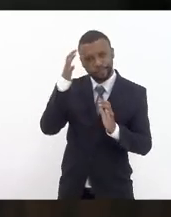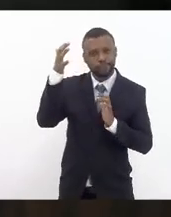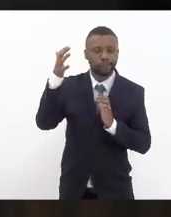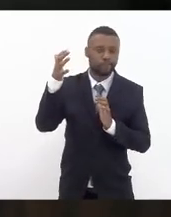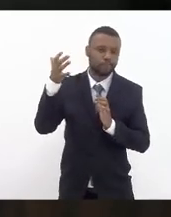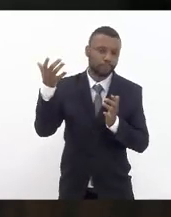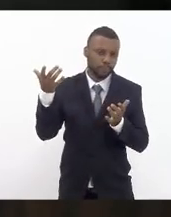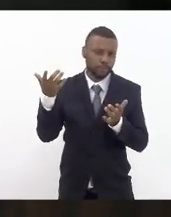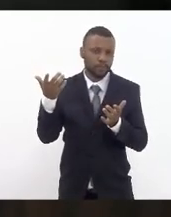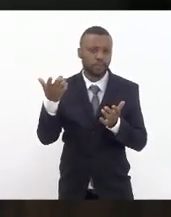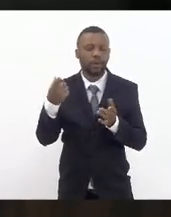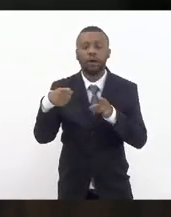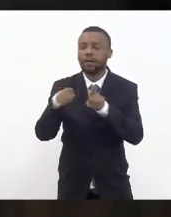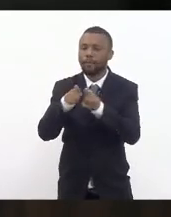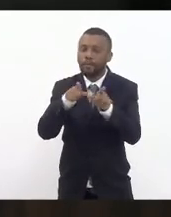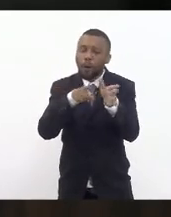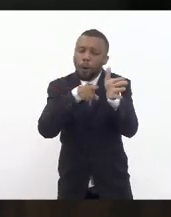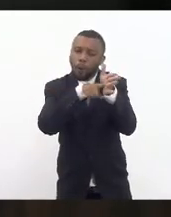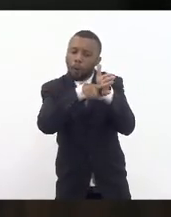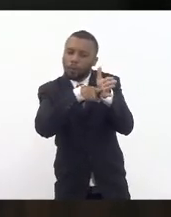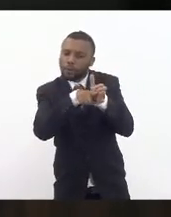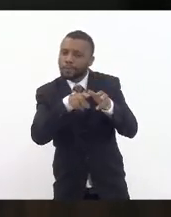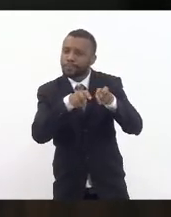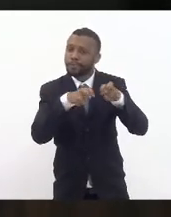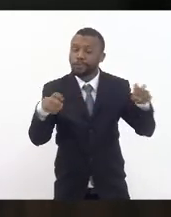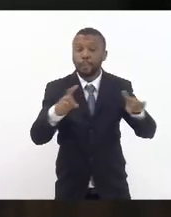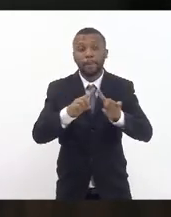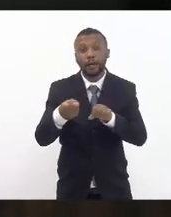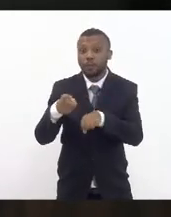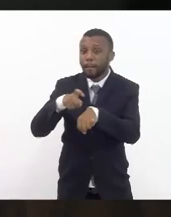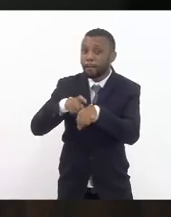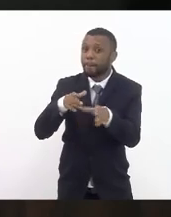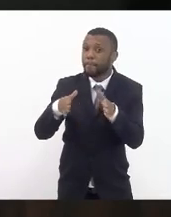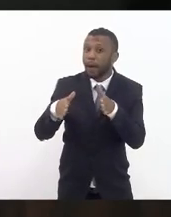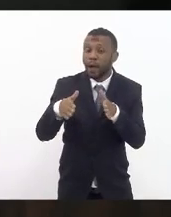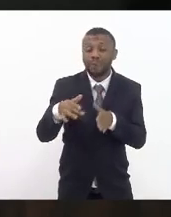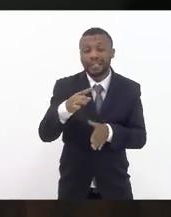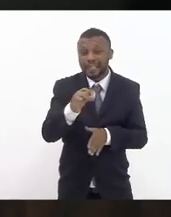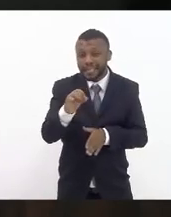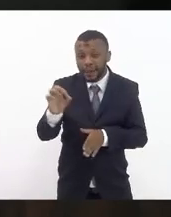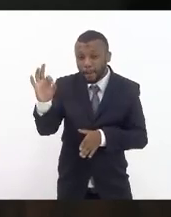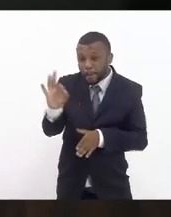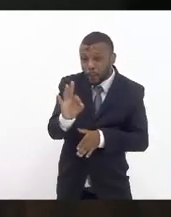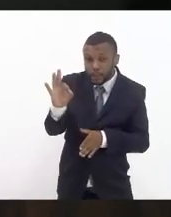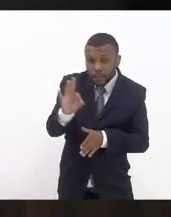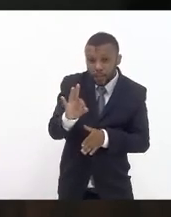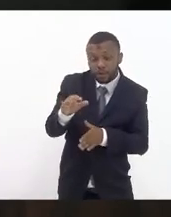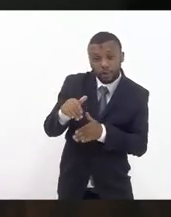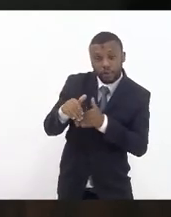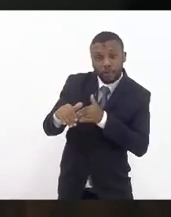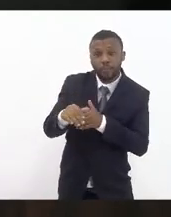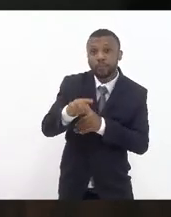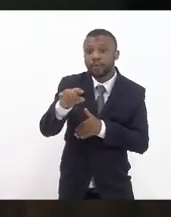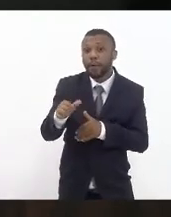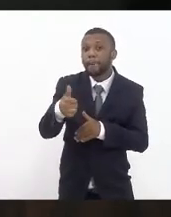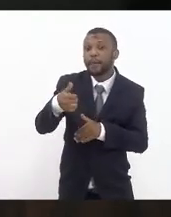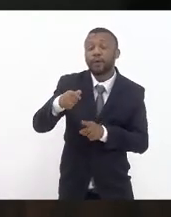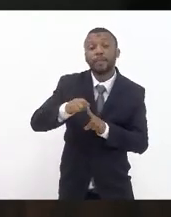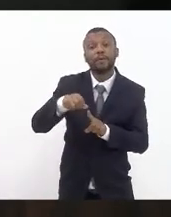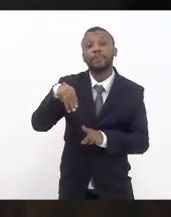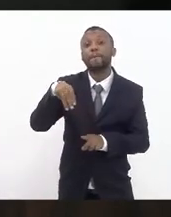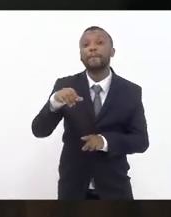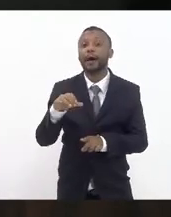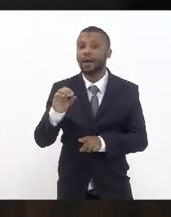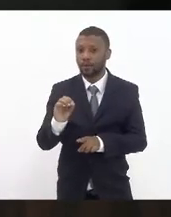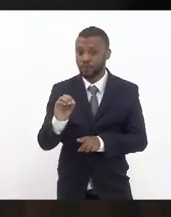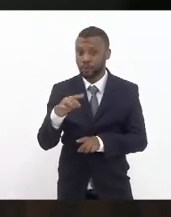a mesa, eu irei consultá-la. Mas eu acho que o prazo é voltarmos presencial 100% partir de 1º de maio. Temos março,